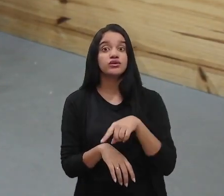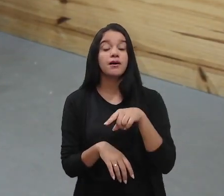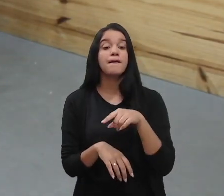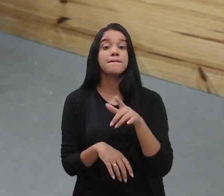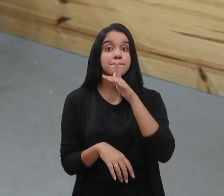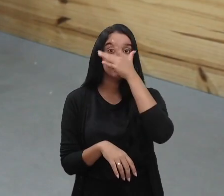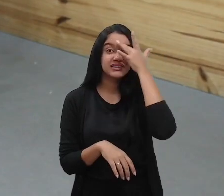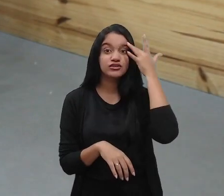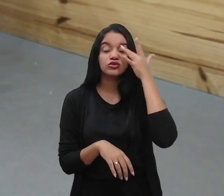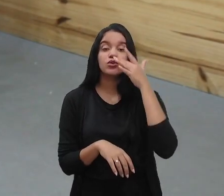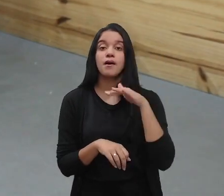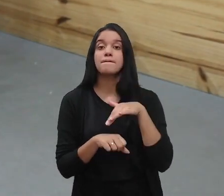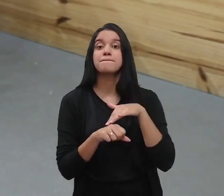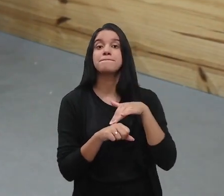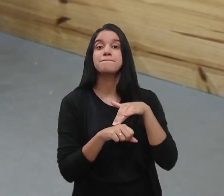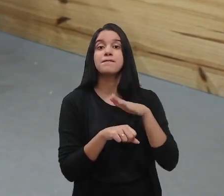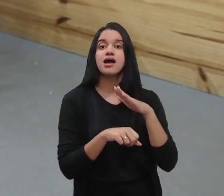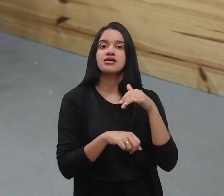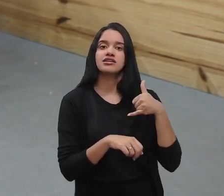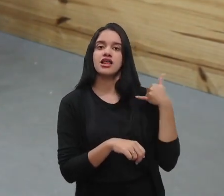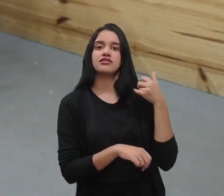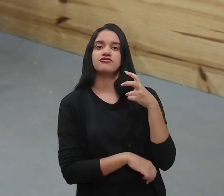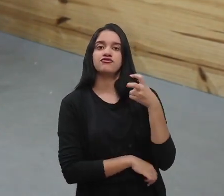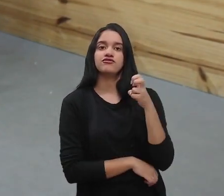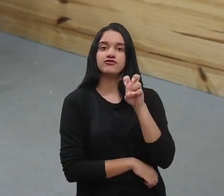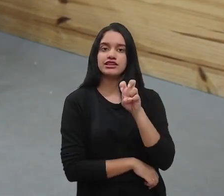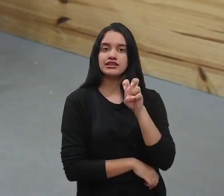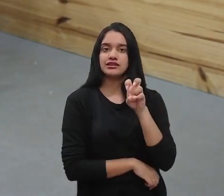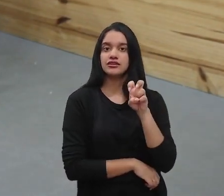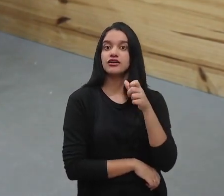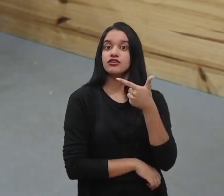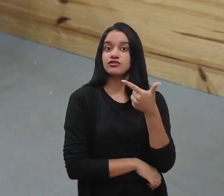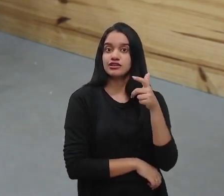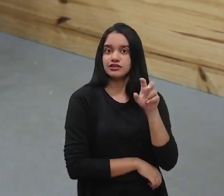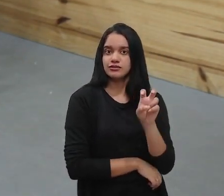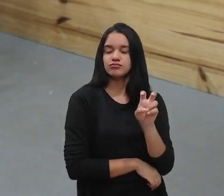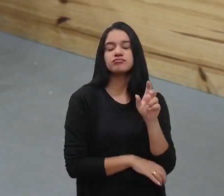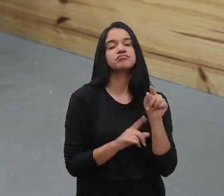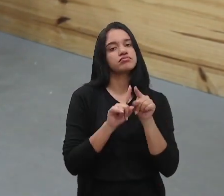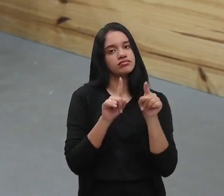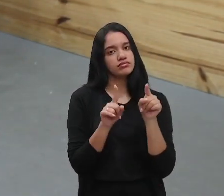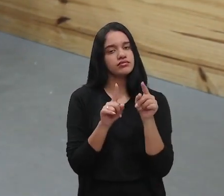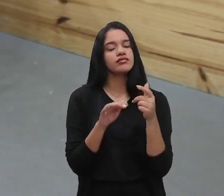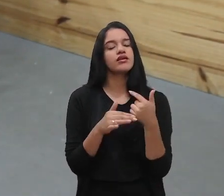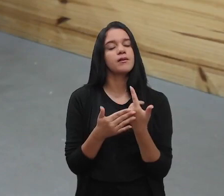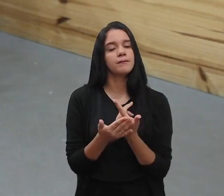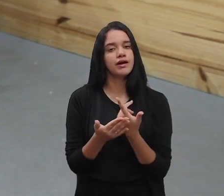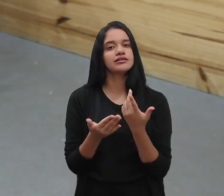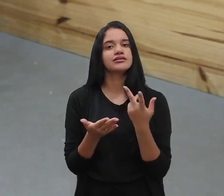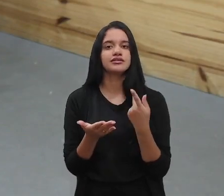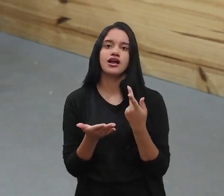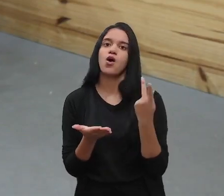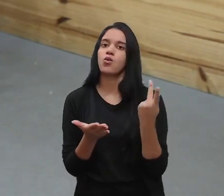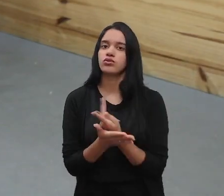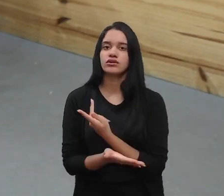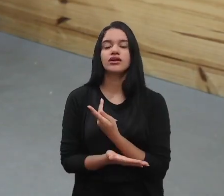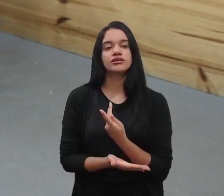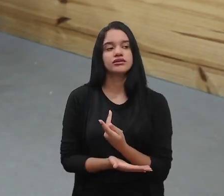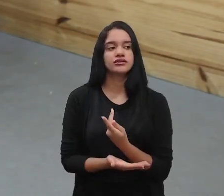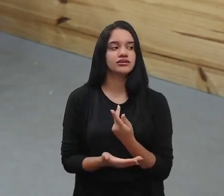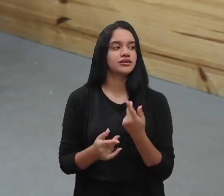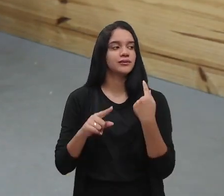um problema. Um problema para a organização. Mas algo que acontece sem a inteligência artificial. Que a gente porque ele só